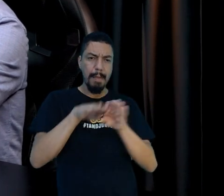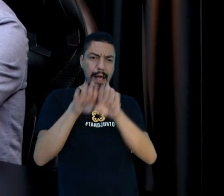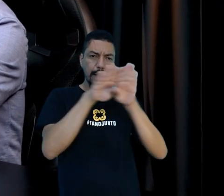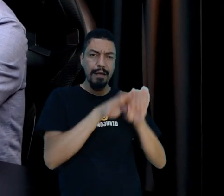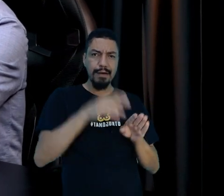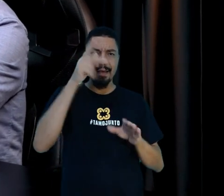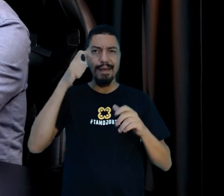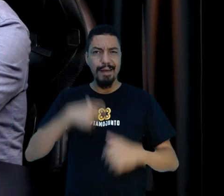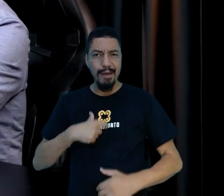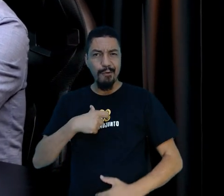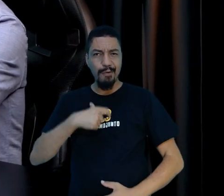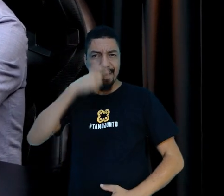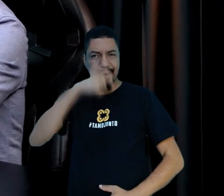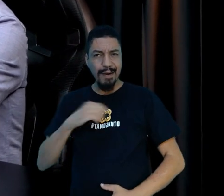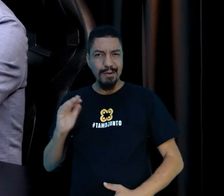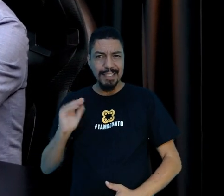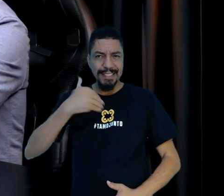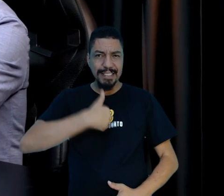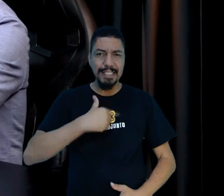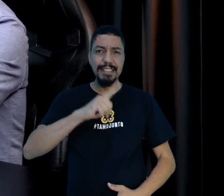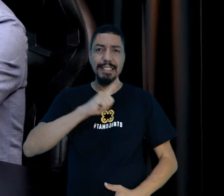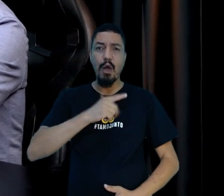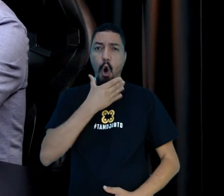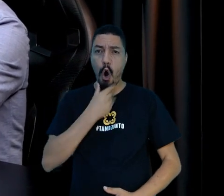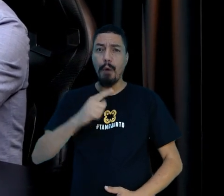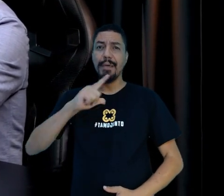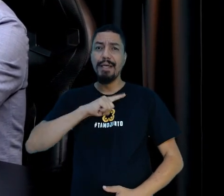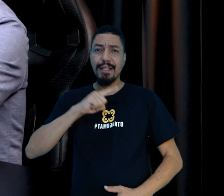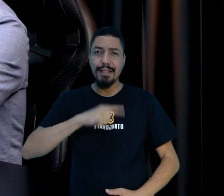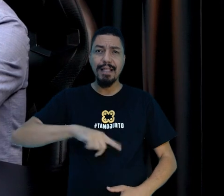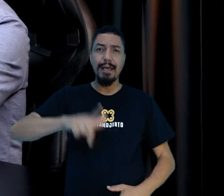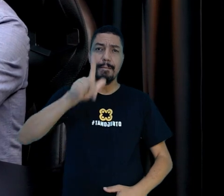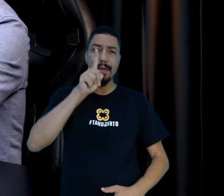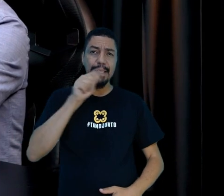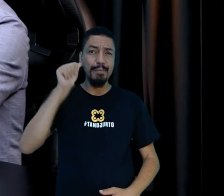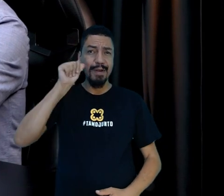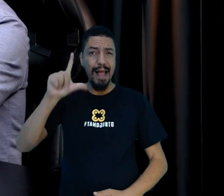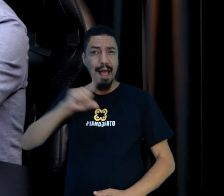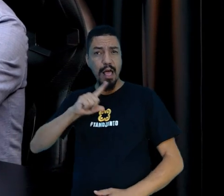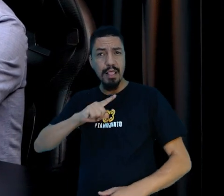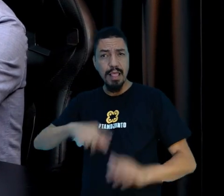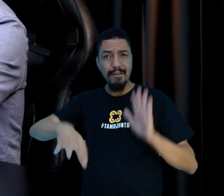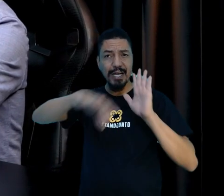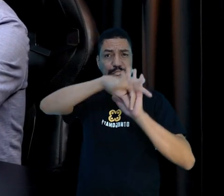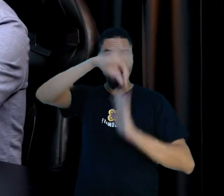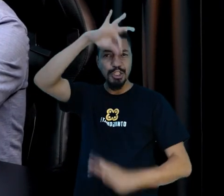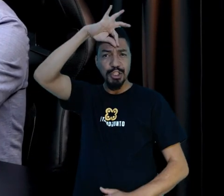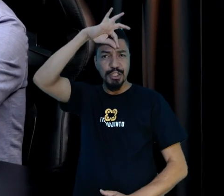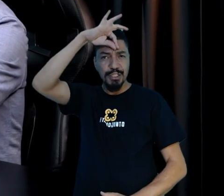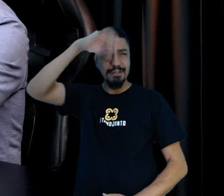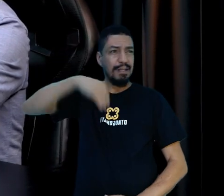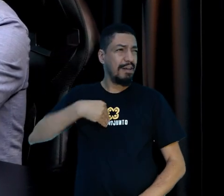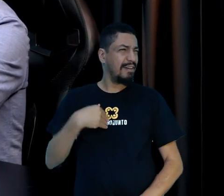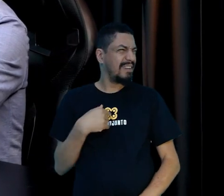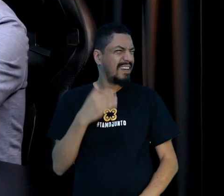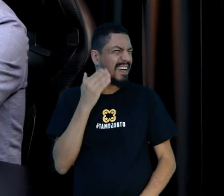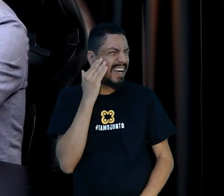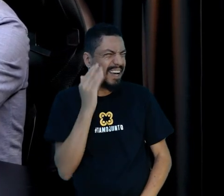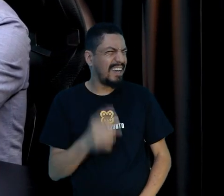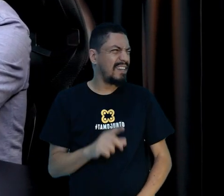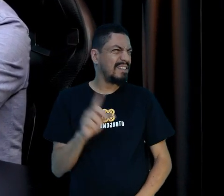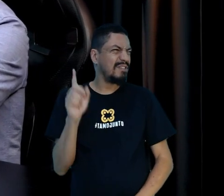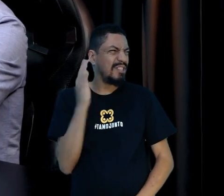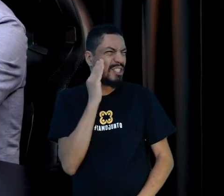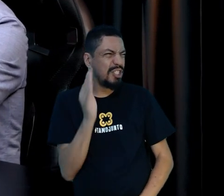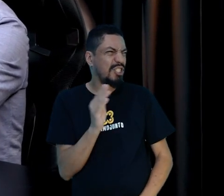cis, em geral, né? Que é bom, é um homem, então tem um pênis, é uma mulher, então tem uma vagina. Se eu não entendo o que não é isso, eu rechaço, eu